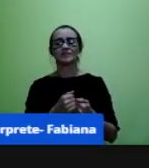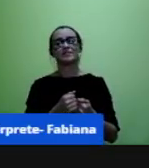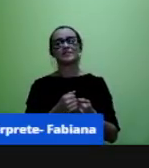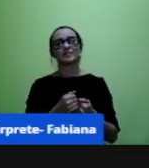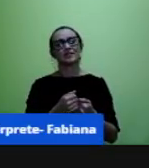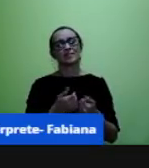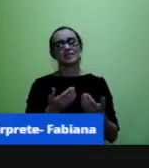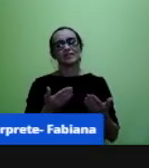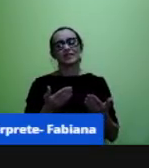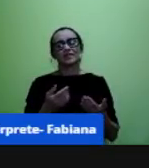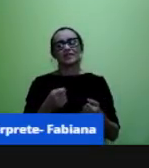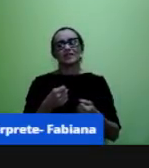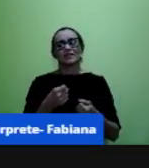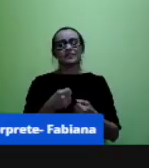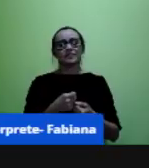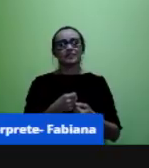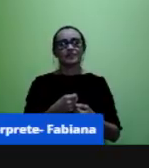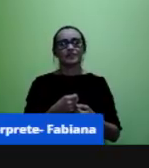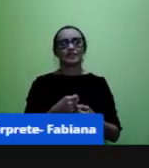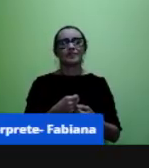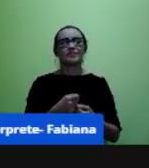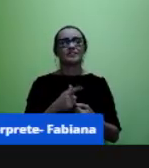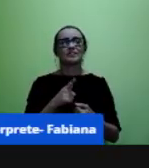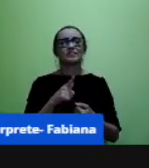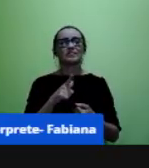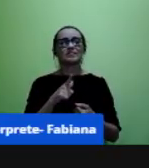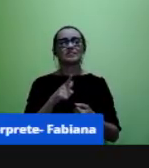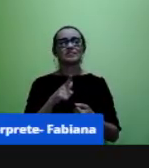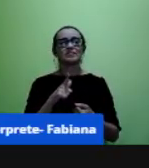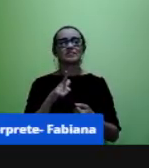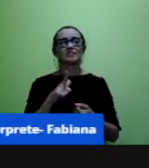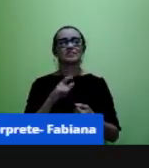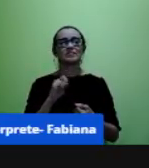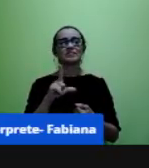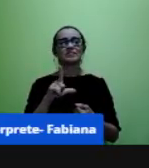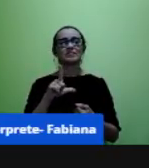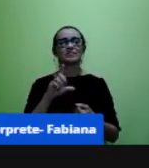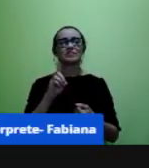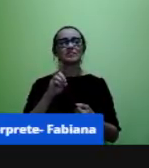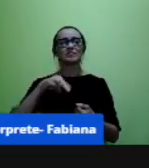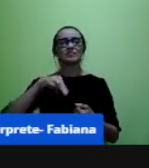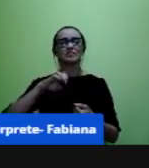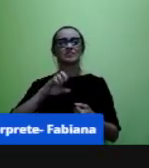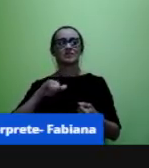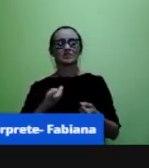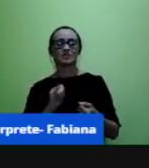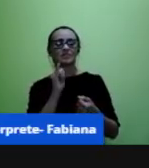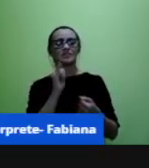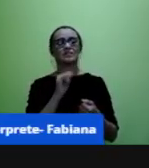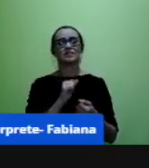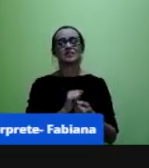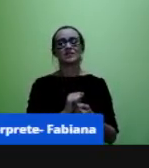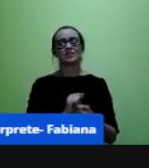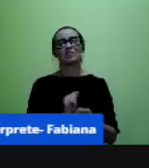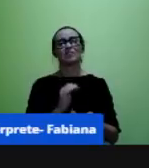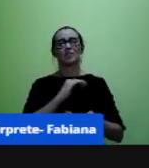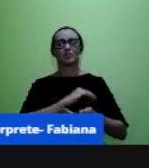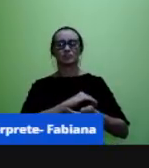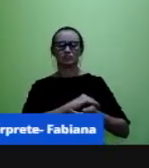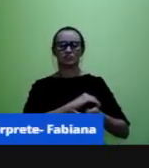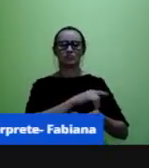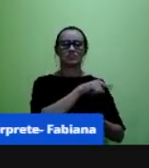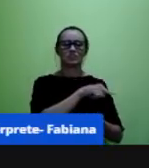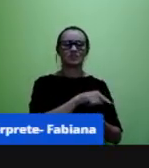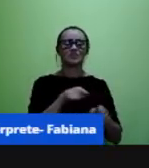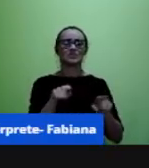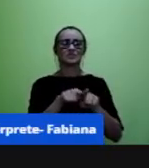Alencar, tá? Gildney Penaves de Alencar. Faço parte da Rede Municipal de Ensino de Campo Grande e também do Centro de Estudos e Pesquisa em Atividade Física